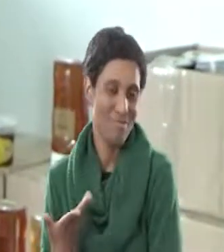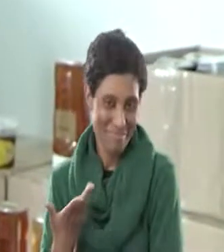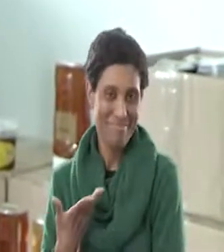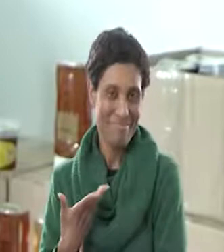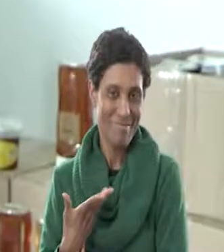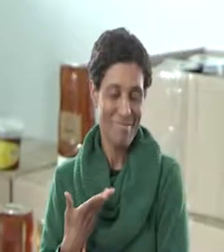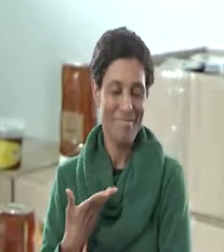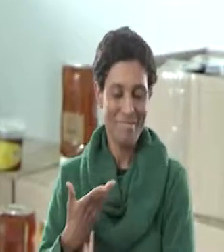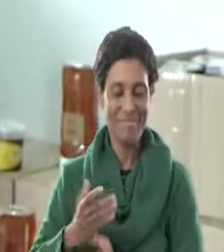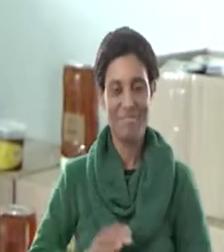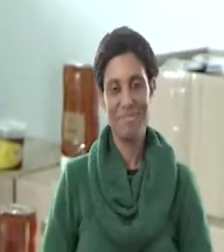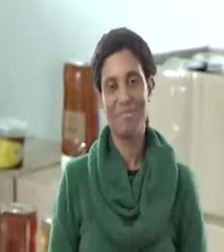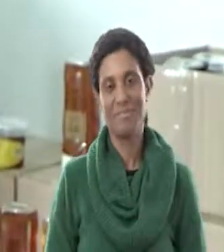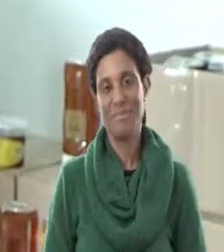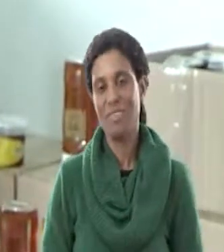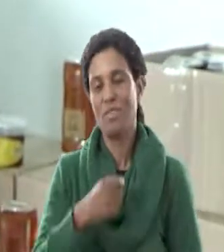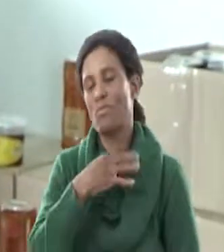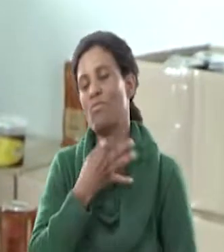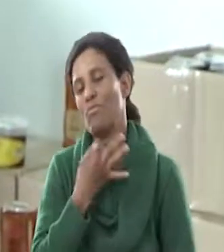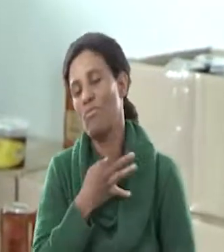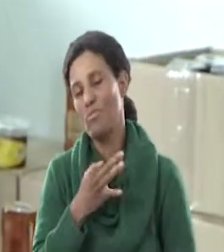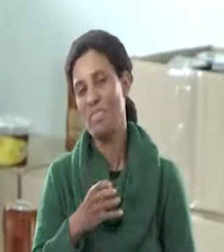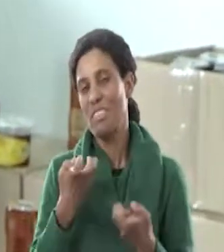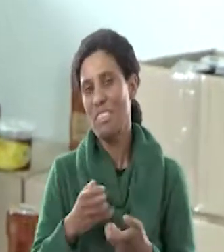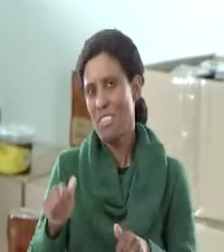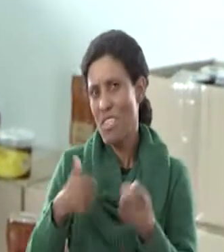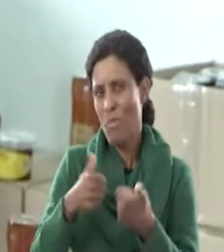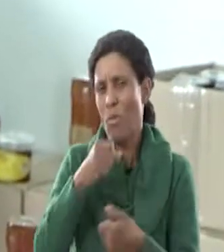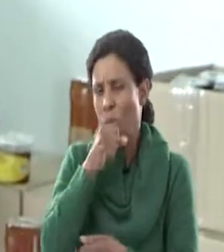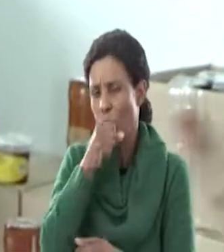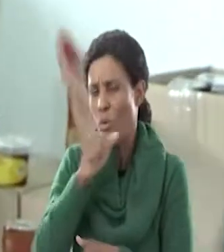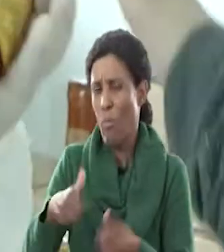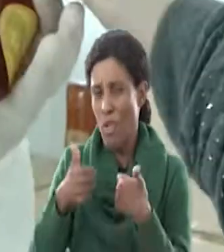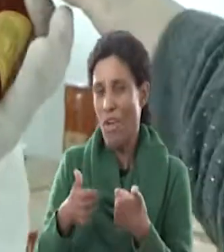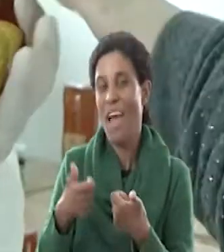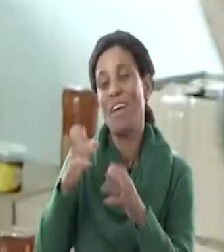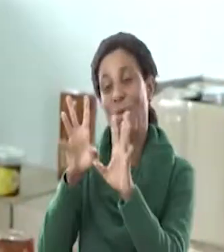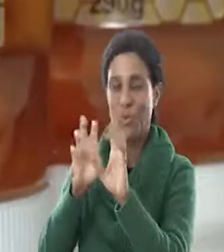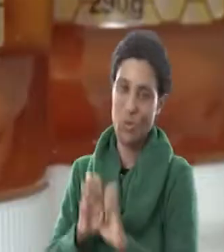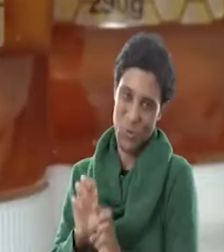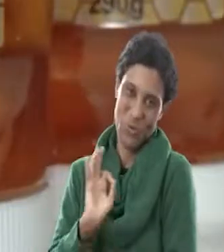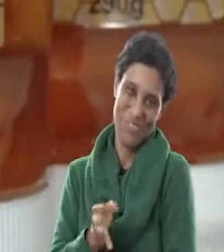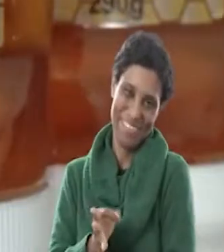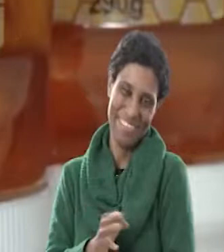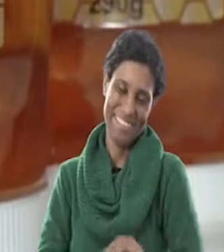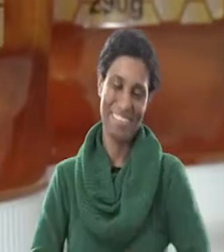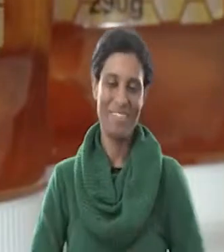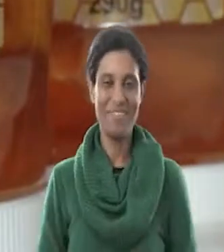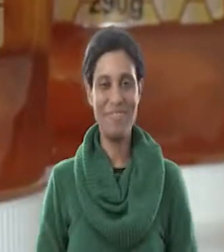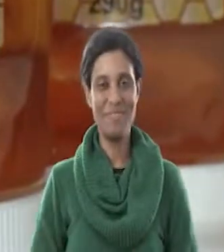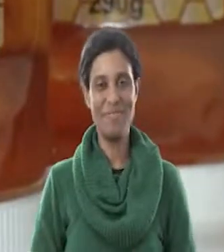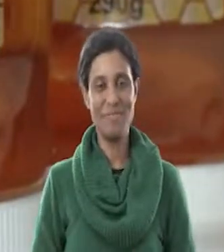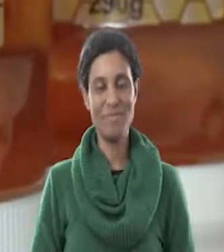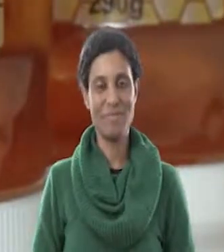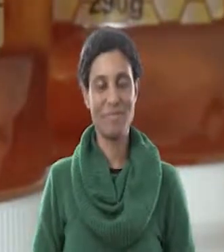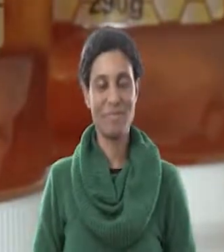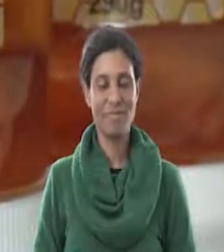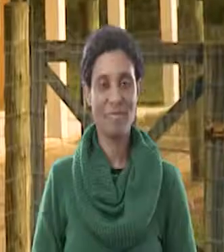dor de garganta. Então, se eu quiser melhorar, assim, da minha tosse, da minha rouquidão, eu tenho que comer mel de eucalipto.